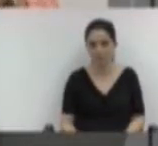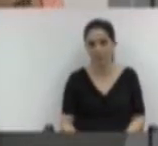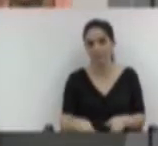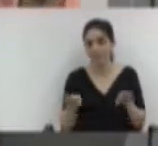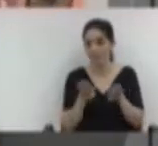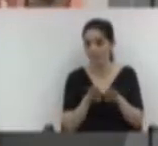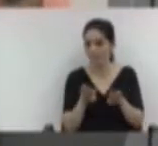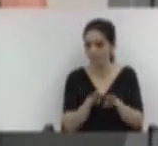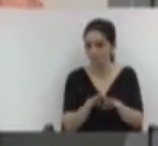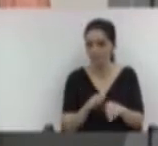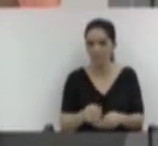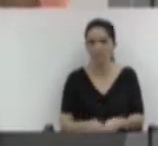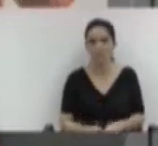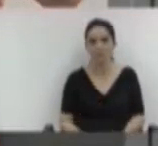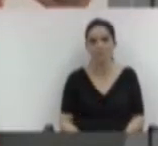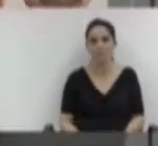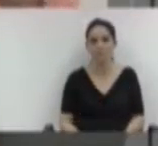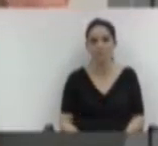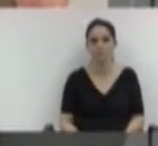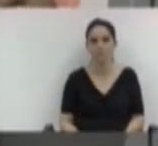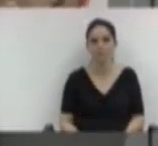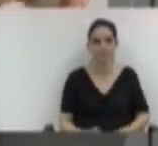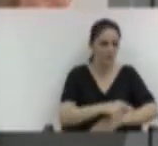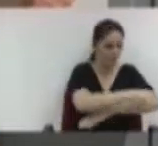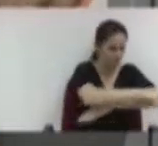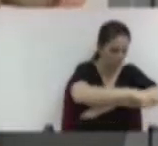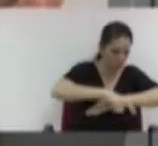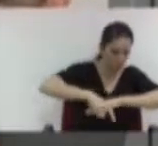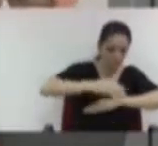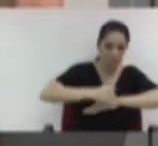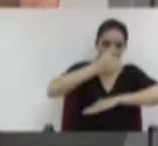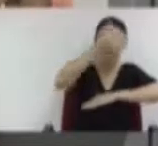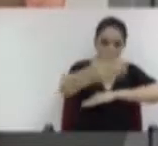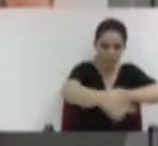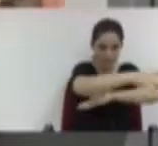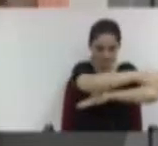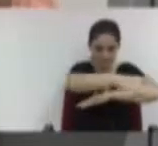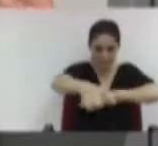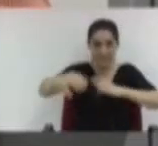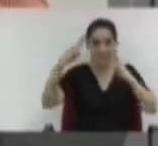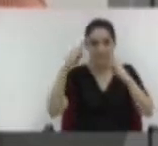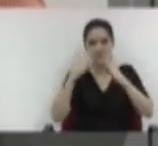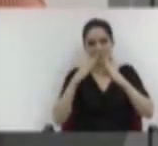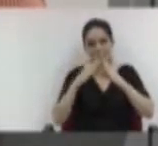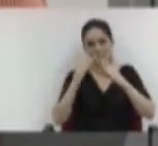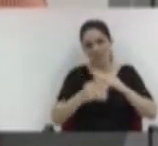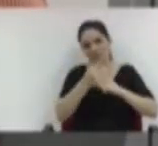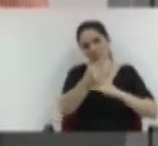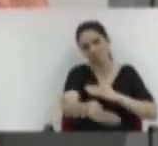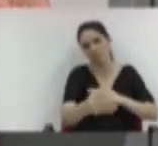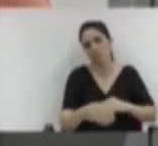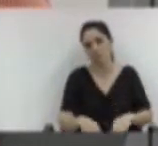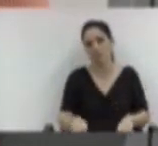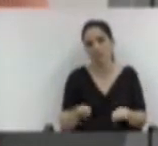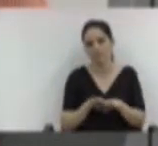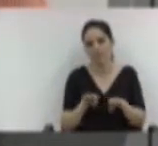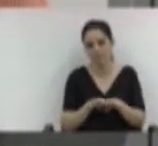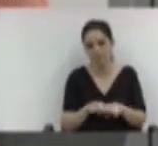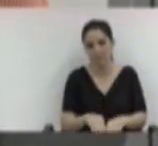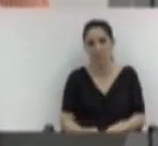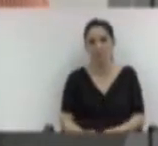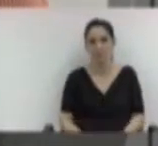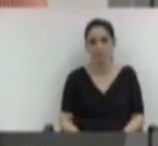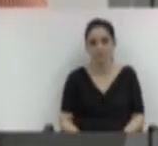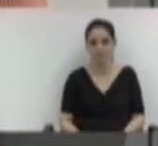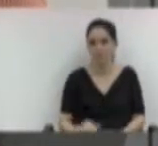inclusive pegando outras calçadas de outras casas e nem, né, todo aquele loteamento ali do Jardim das Acácias. Então